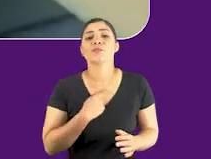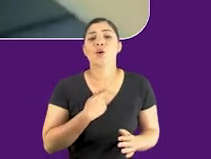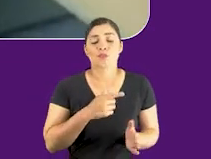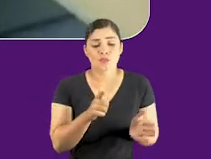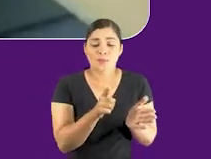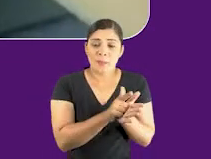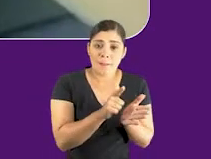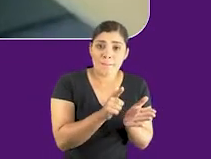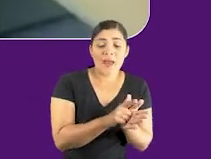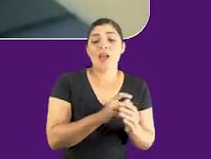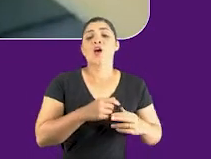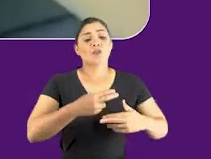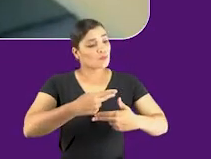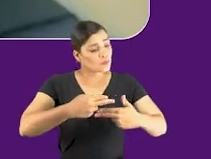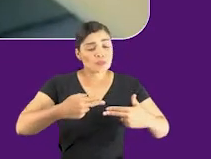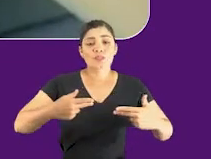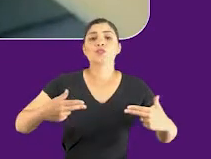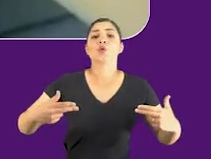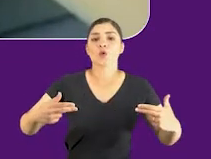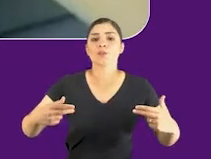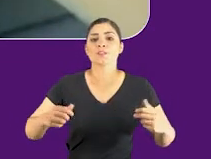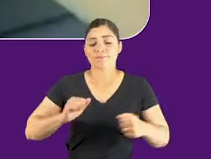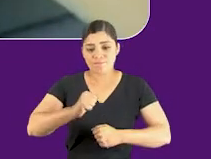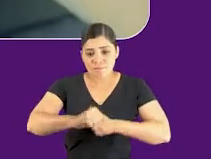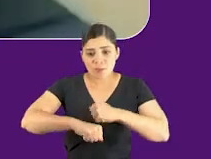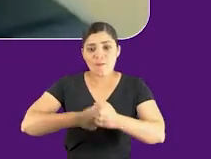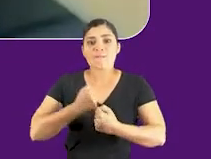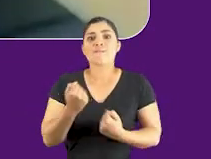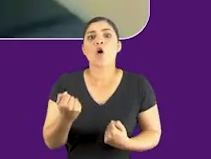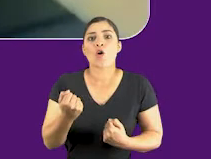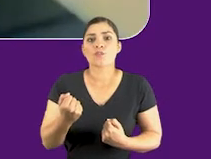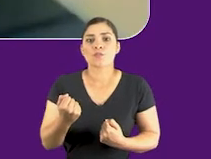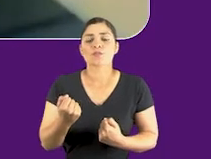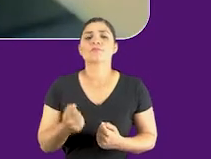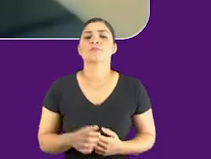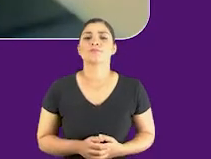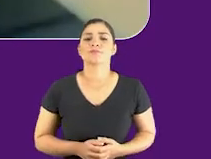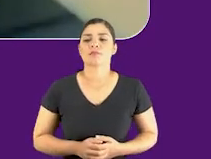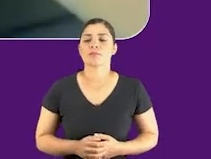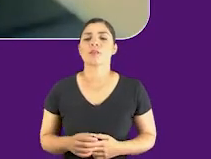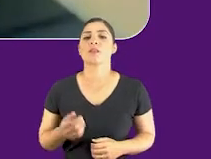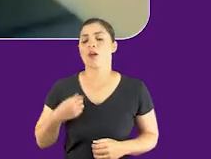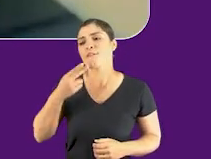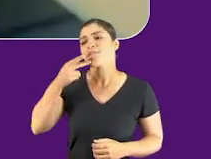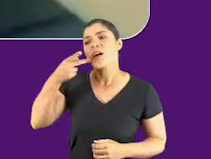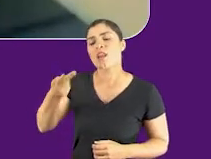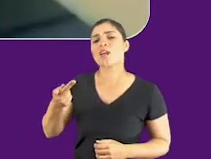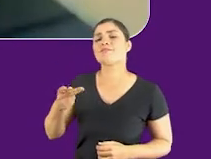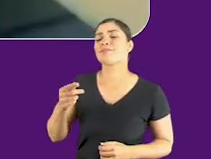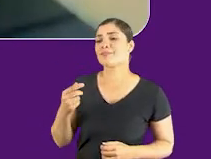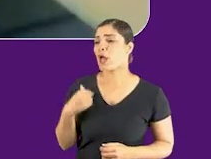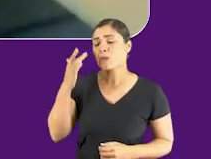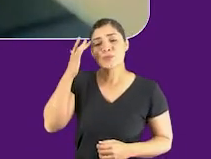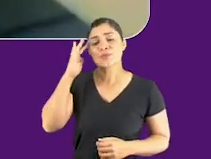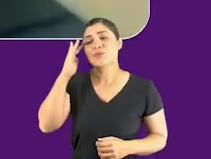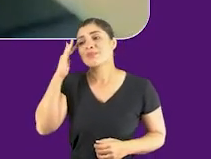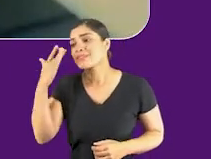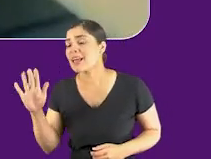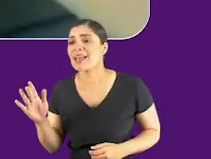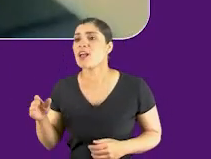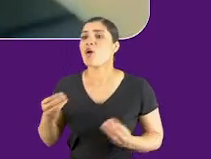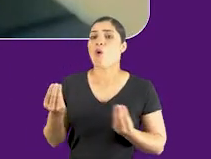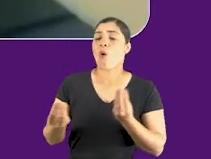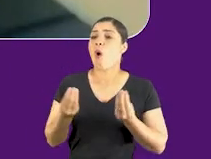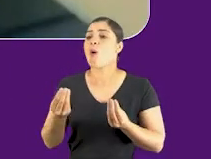que nós estamos colocando os recursos e os esforços na na parte correta mas eu falei para ela ir para dizer a verdade eu não sei nem